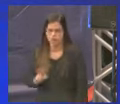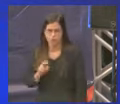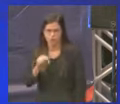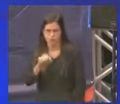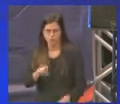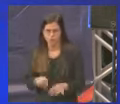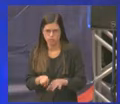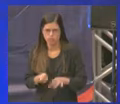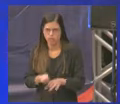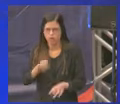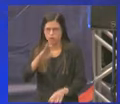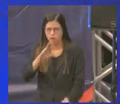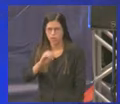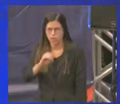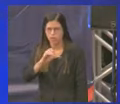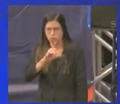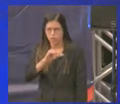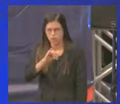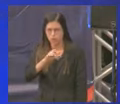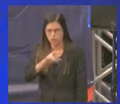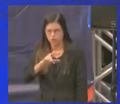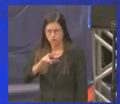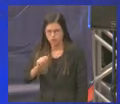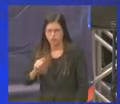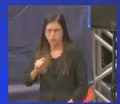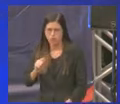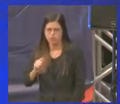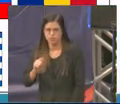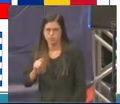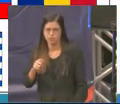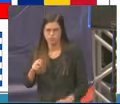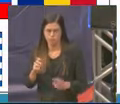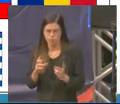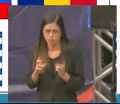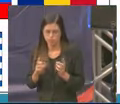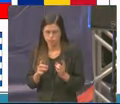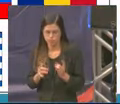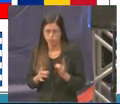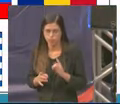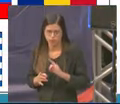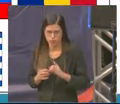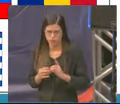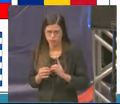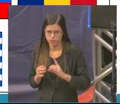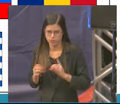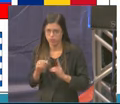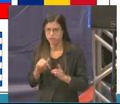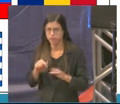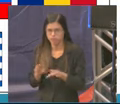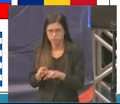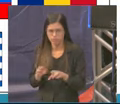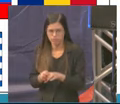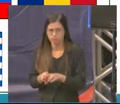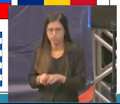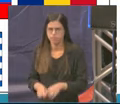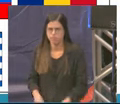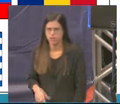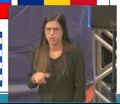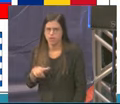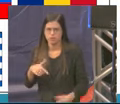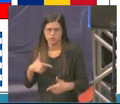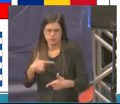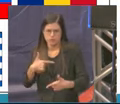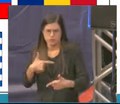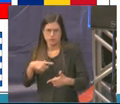graves. O leste da Europa está todo sob xeque por conta da guerra da Ucrânia. Nem botei a Ucrânia em si, ali botei outros. Mais